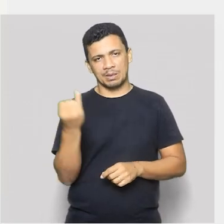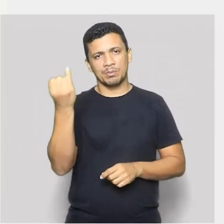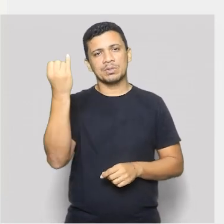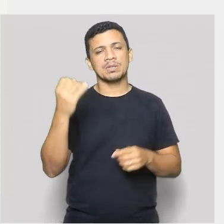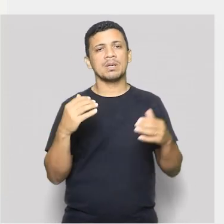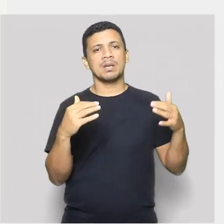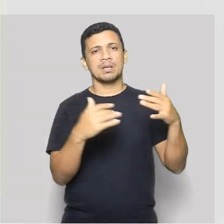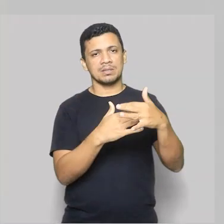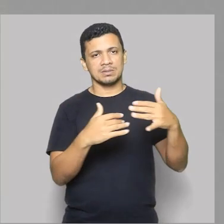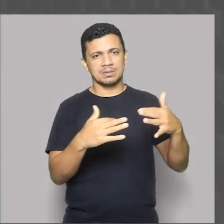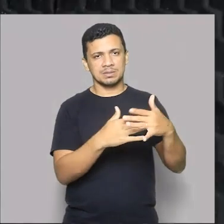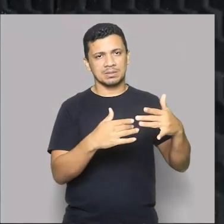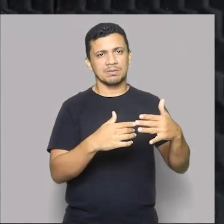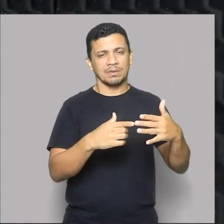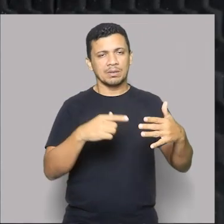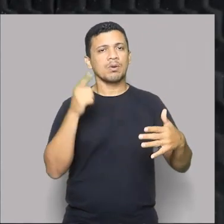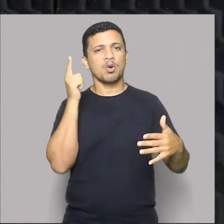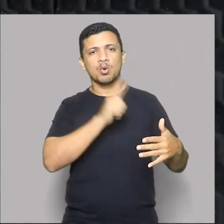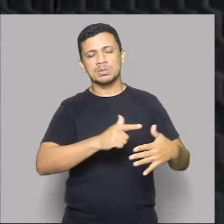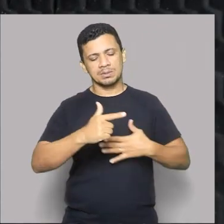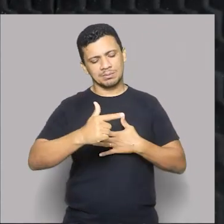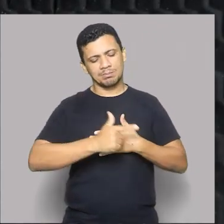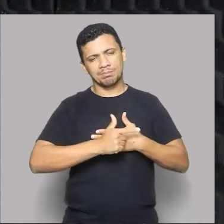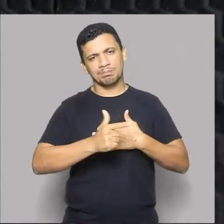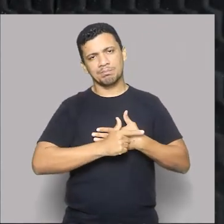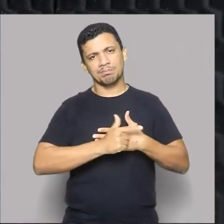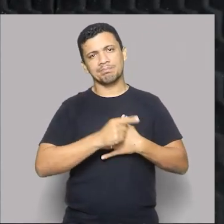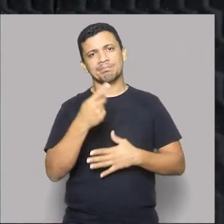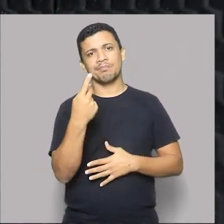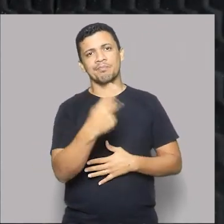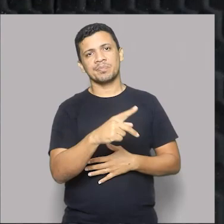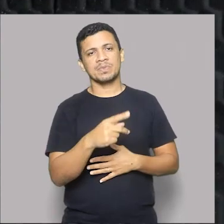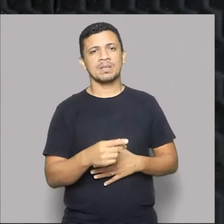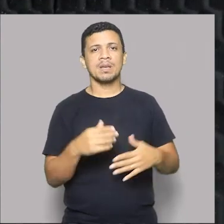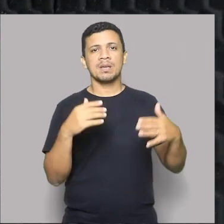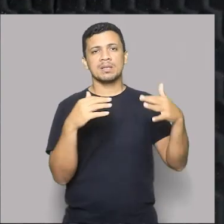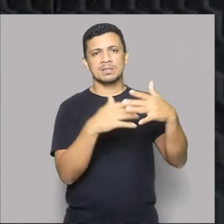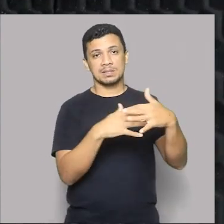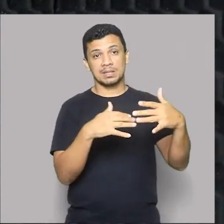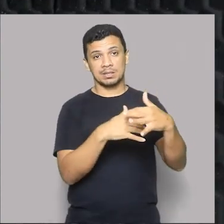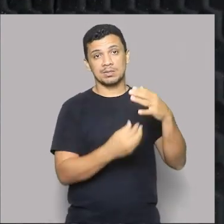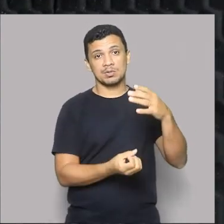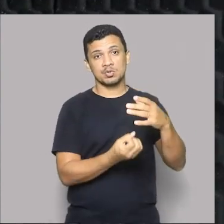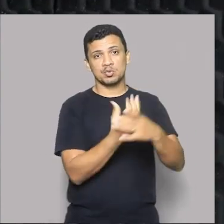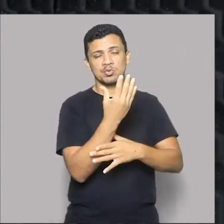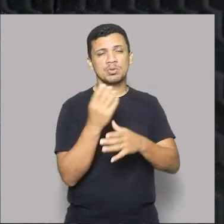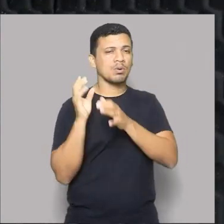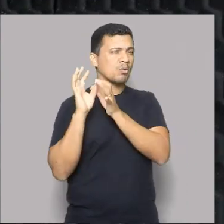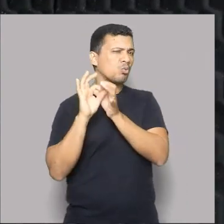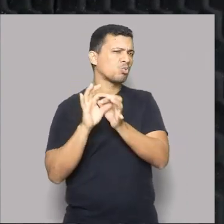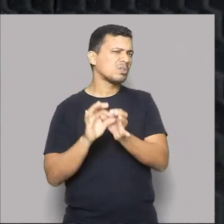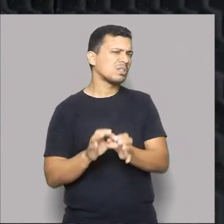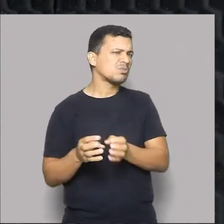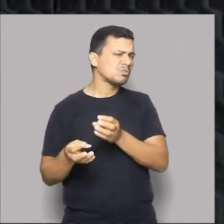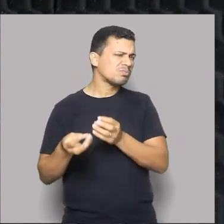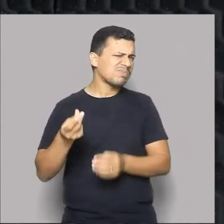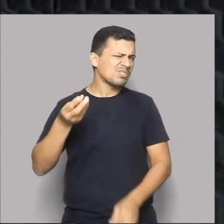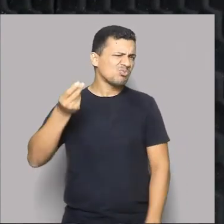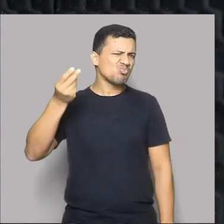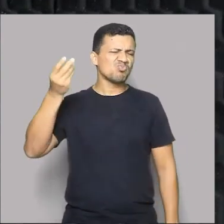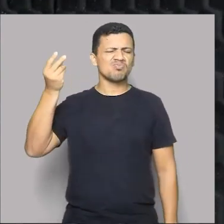cidade cumpra o seu papel. A cidade surge em um contexto ainda muito antigo. A